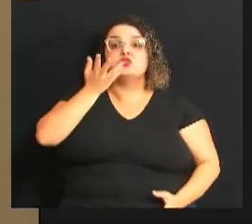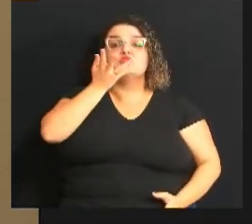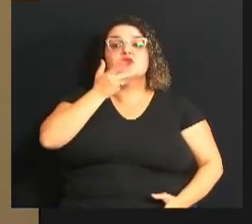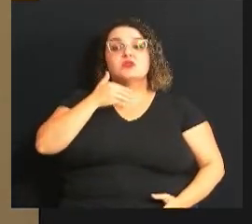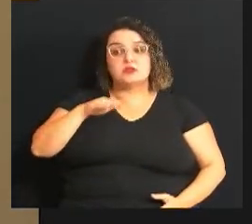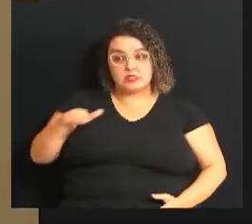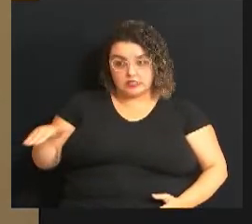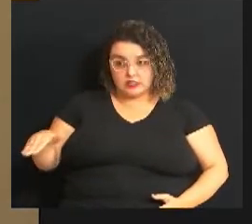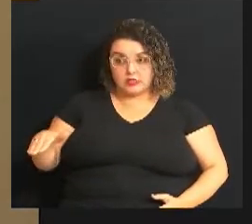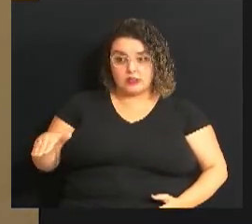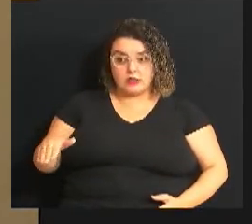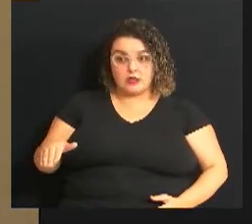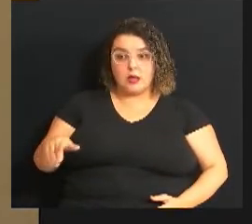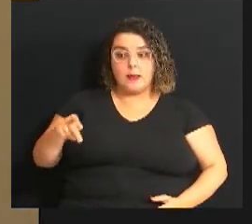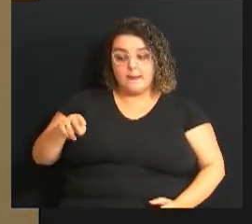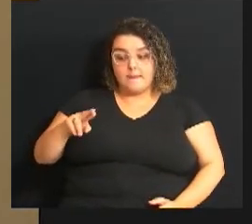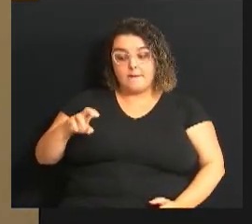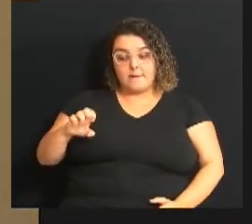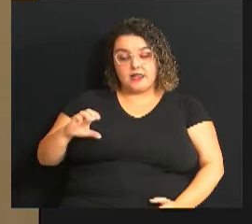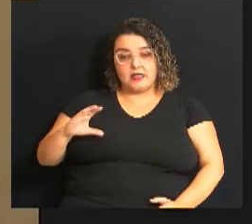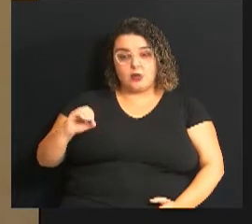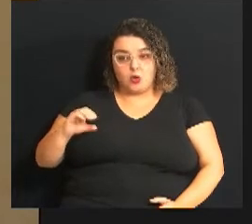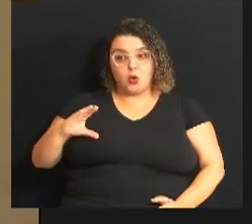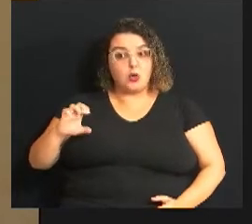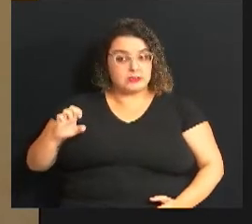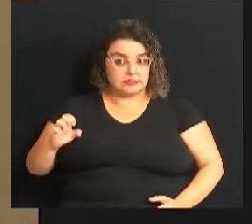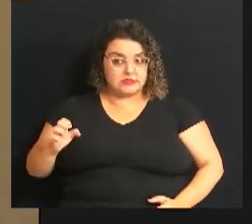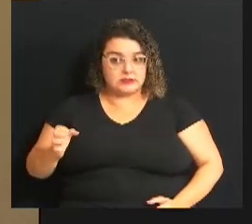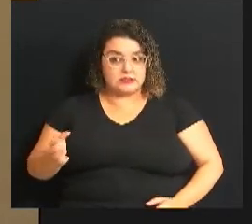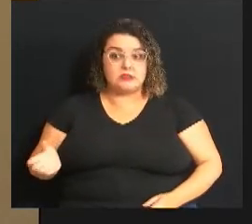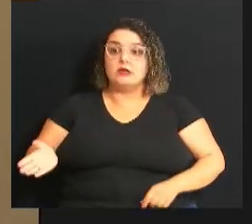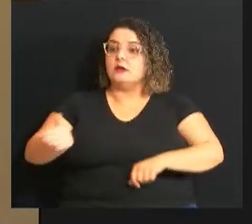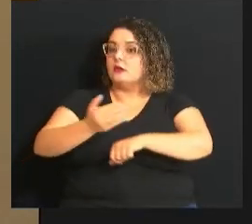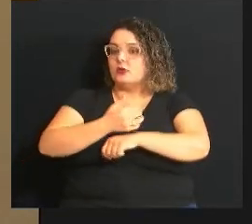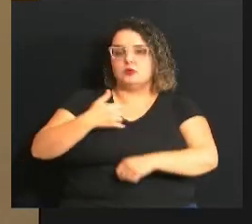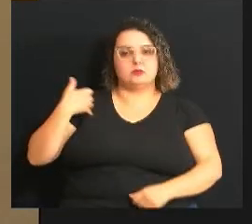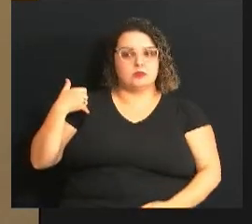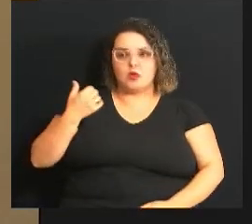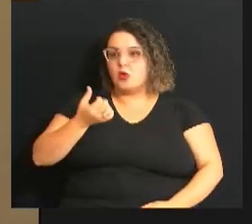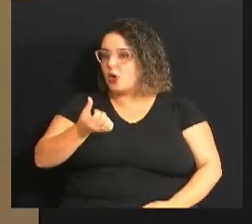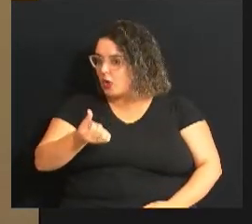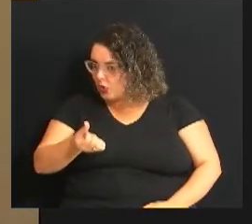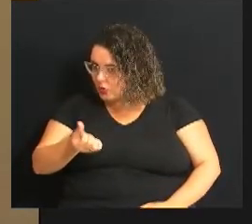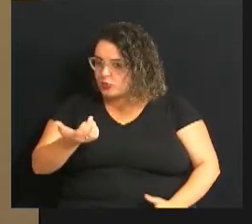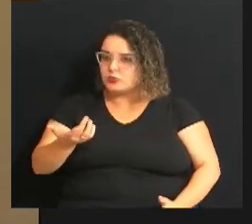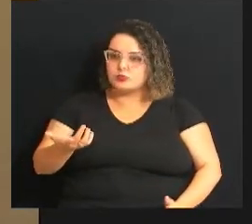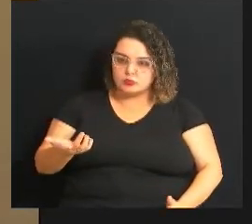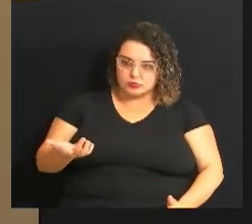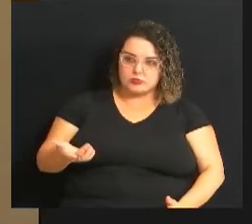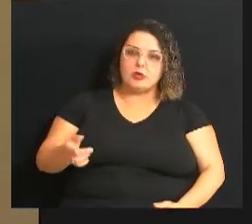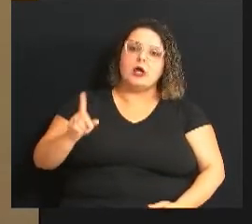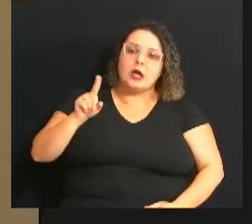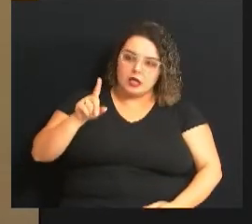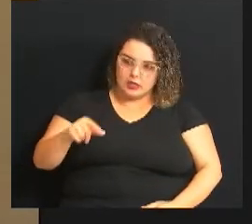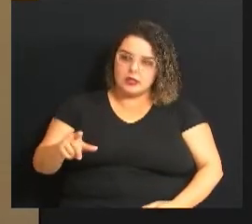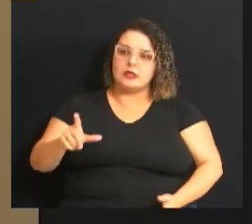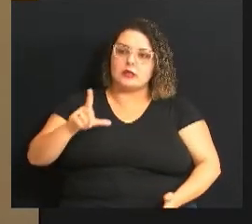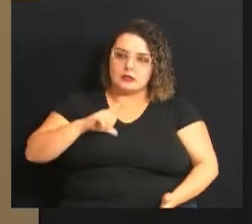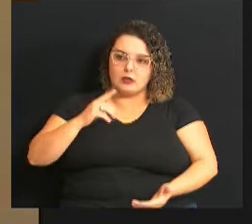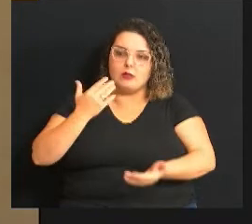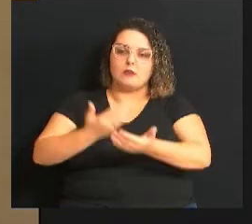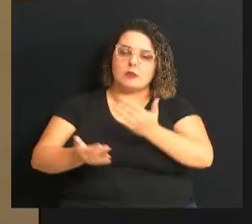puberdade precoce. Então, se ela entrar em puberdade com 6 anos de idade, aí ela vai ter perda de estatura